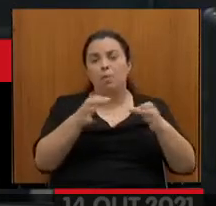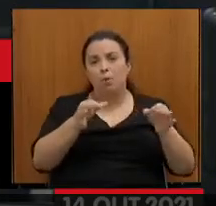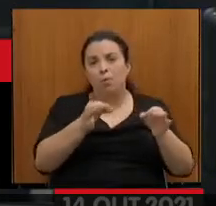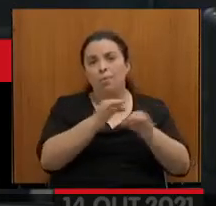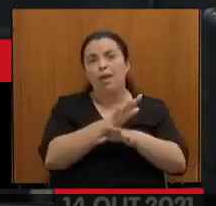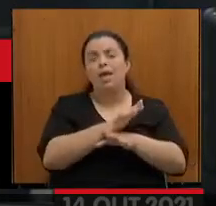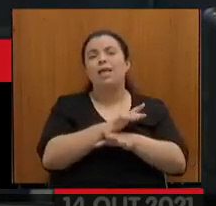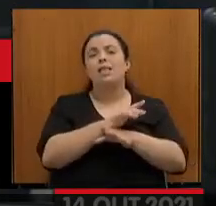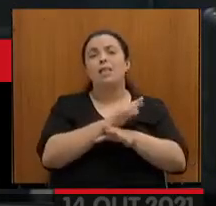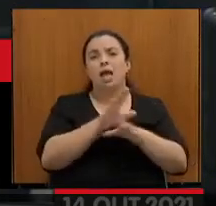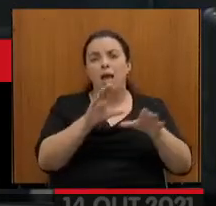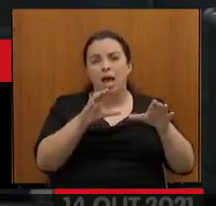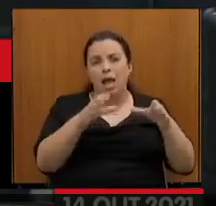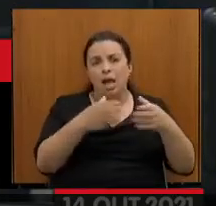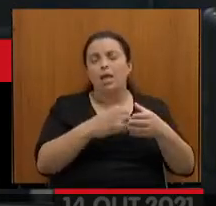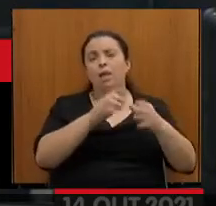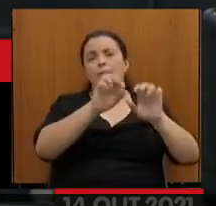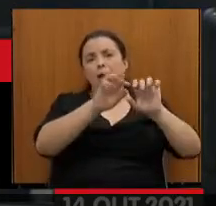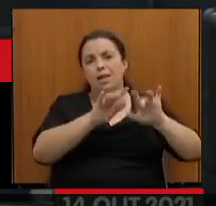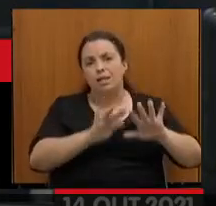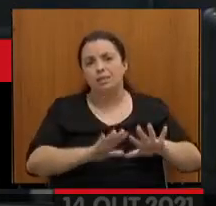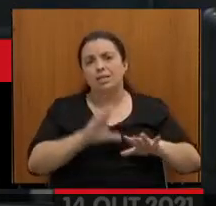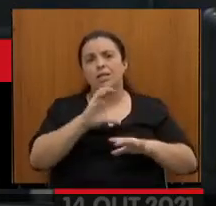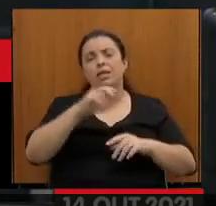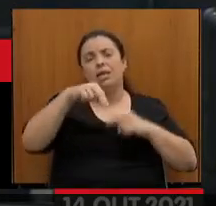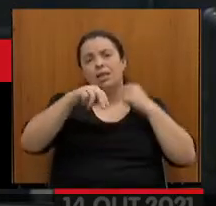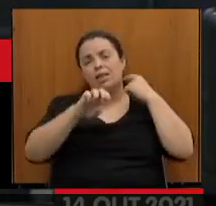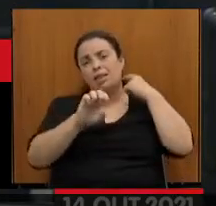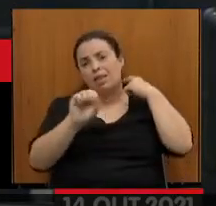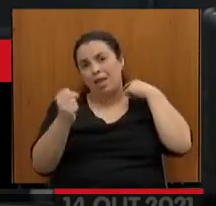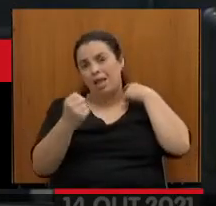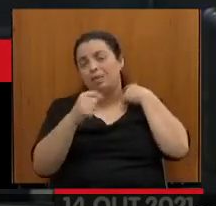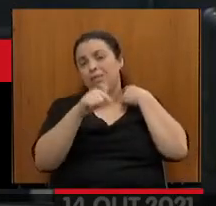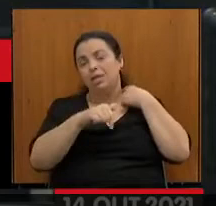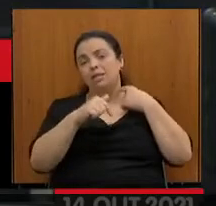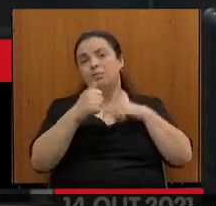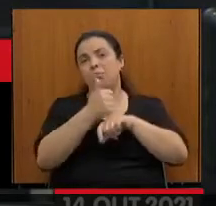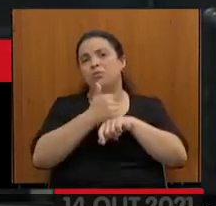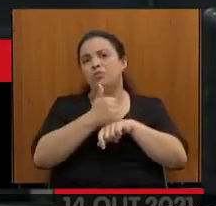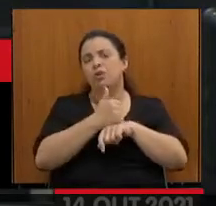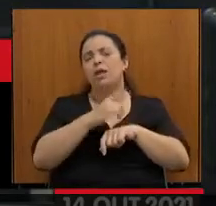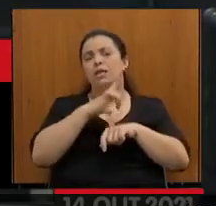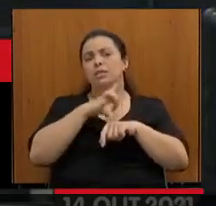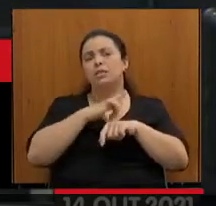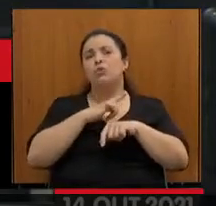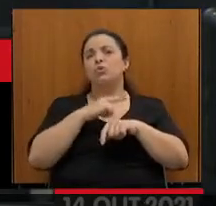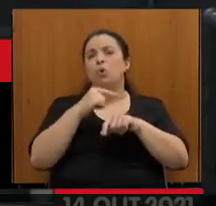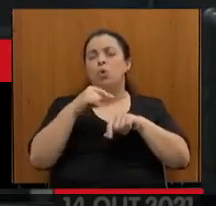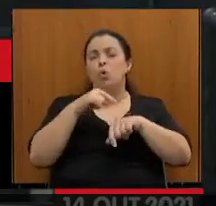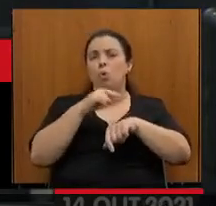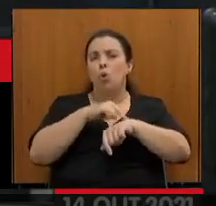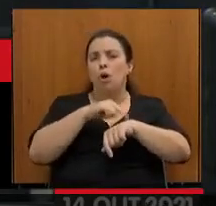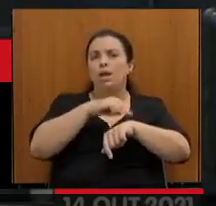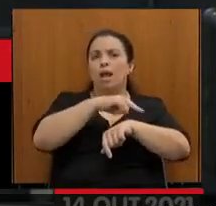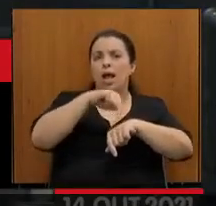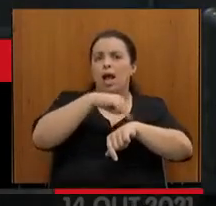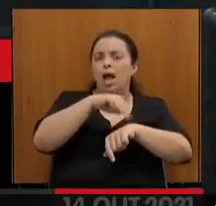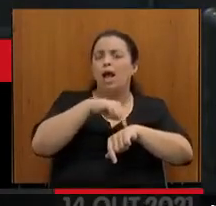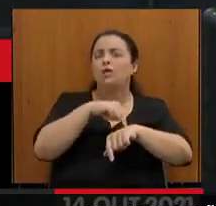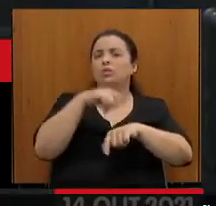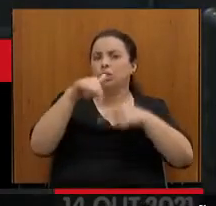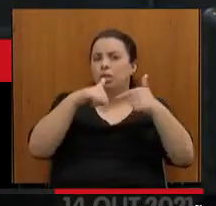QNES, para que esses profissionais possam ter os seus horários respeitados de trabalho, né?